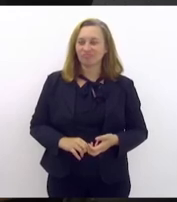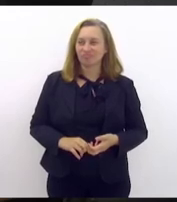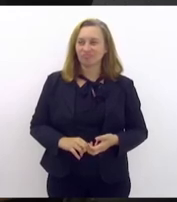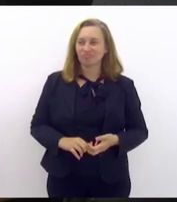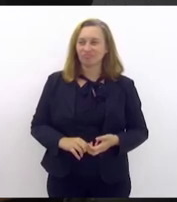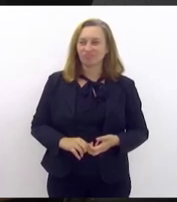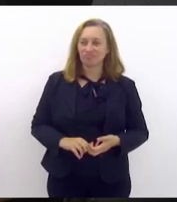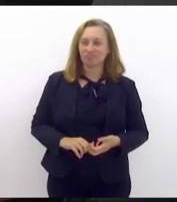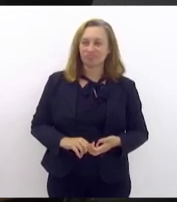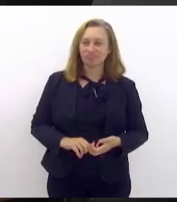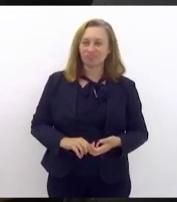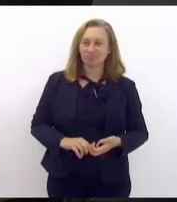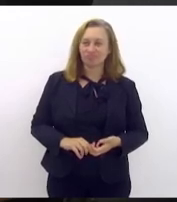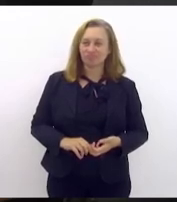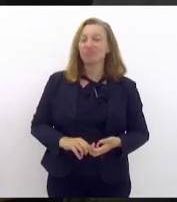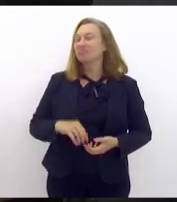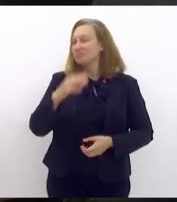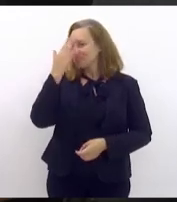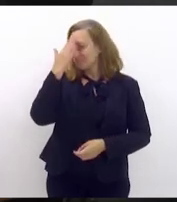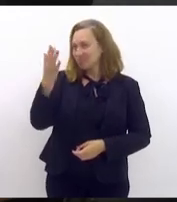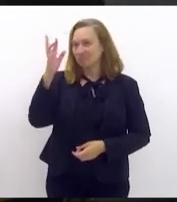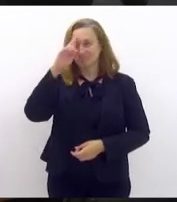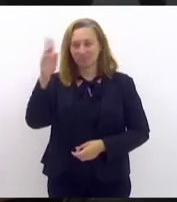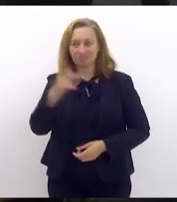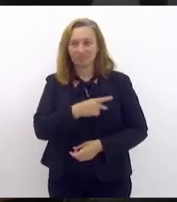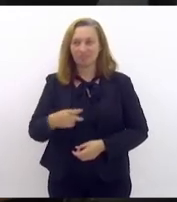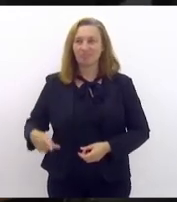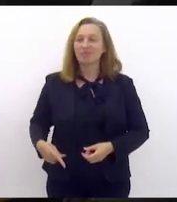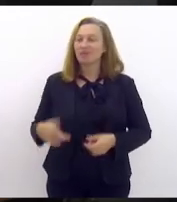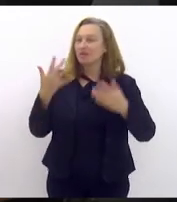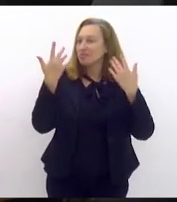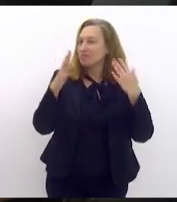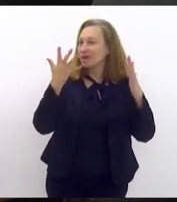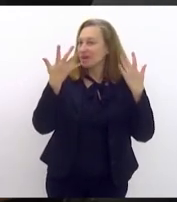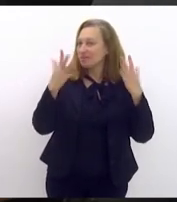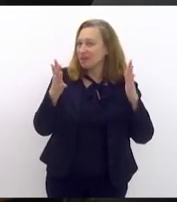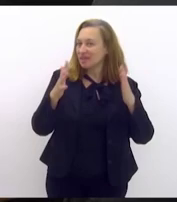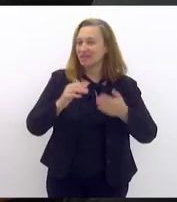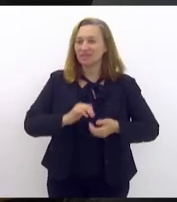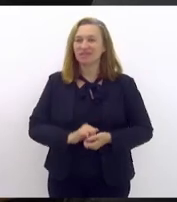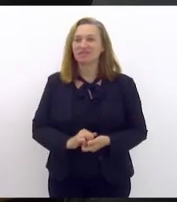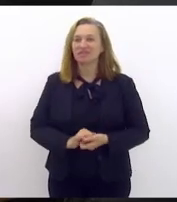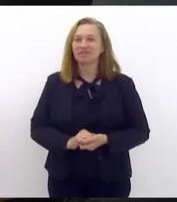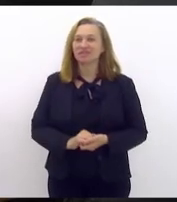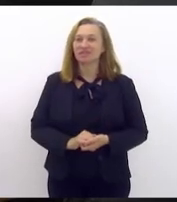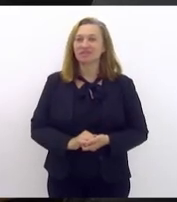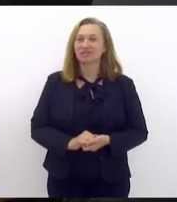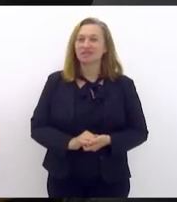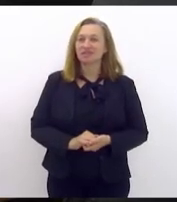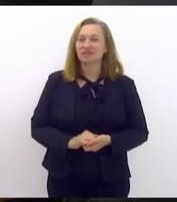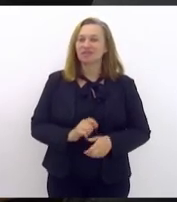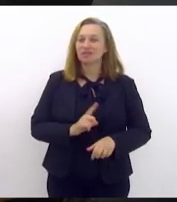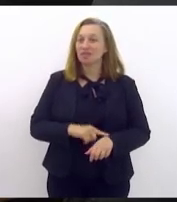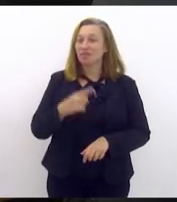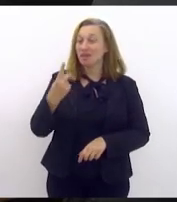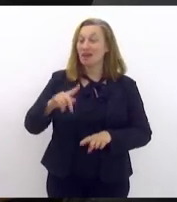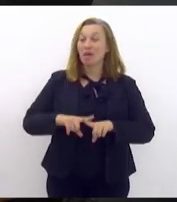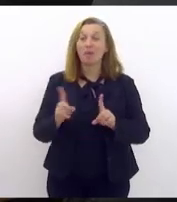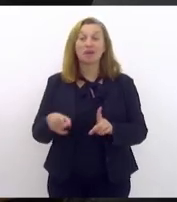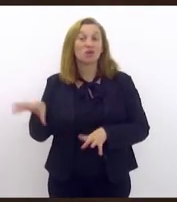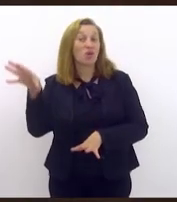Está na fala do deputado. Muito obrigado, Paulo. Senhor presidente. Parabéns, não conto o tempo, o tempo agora dele, mas eu